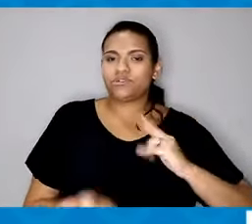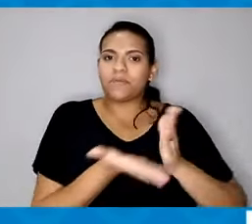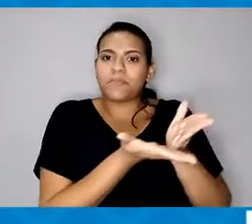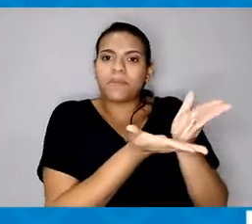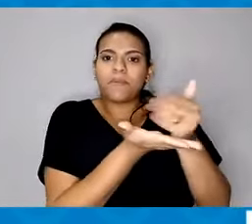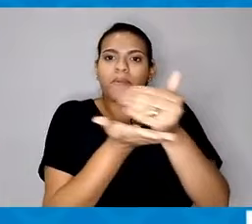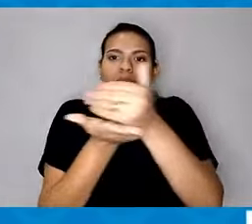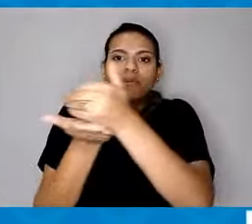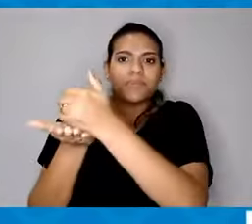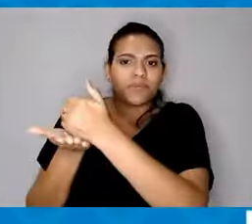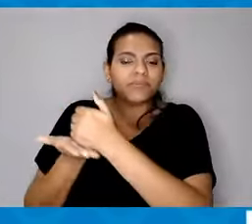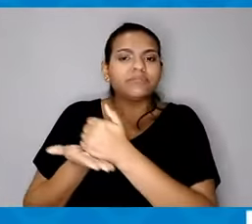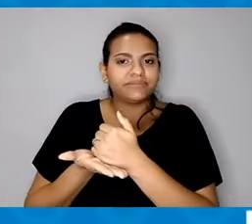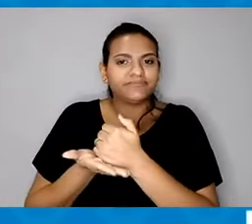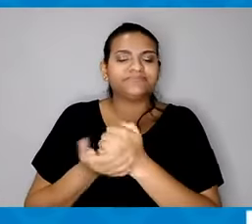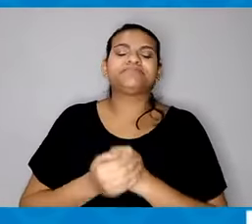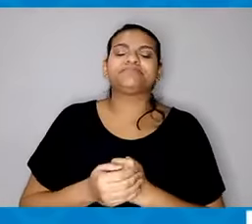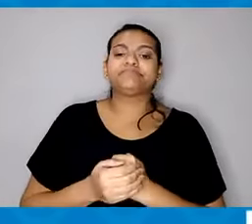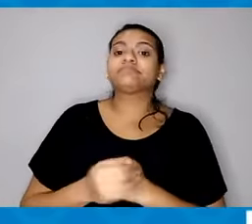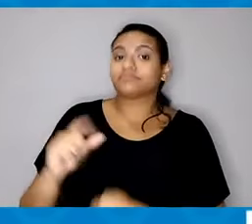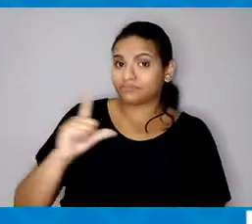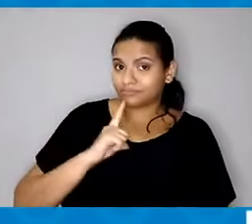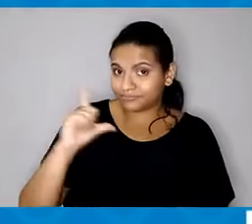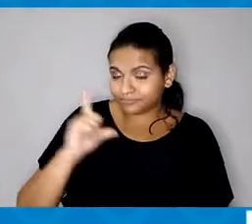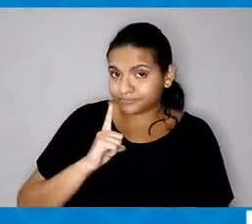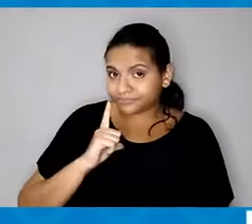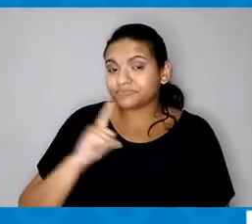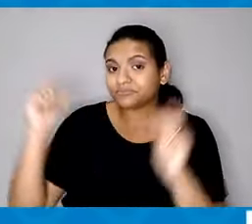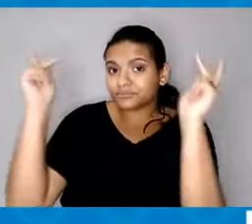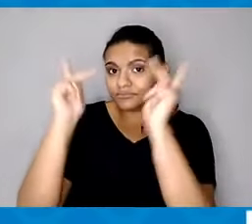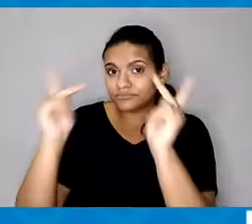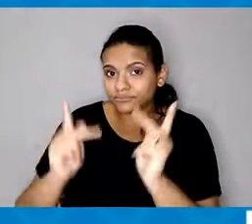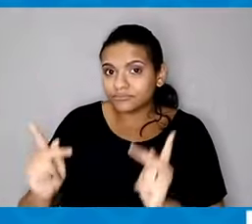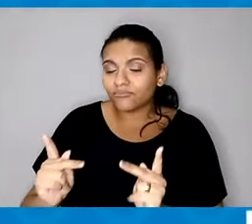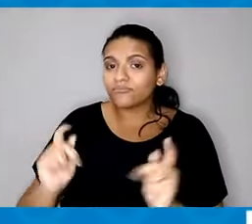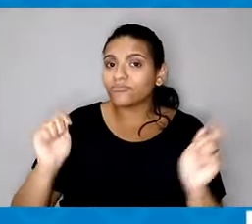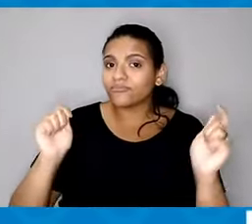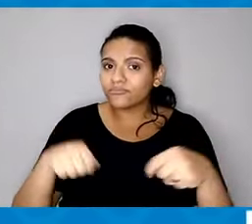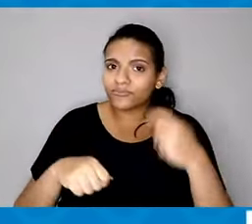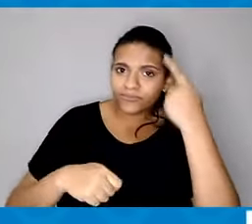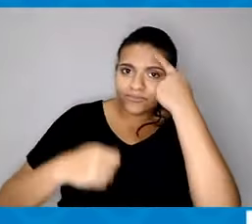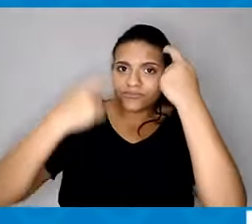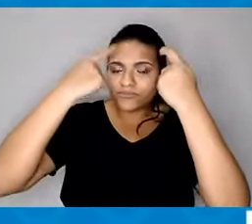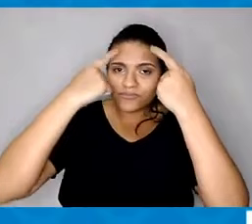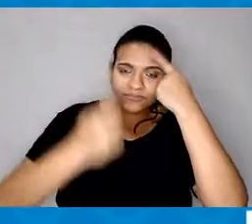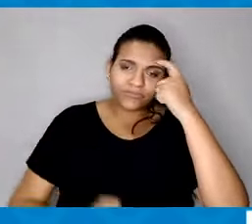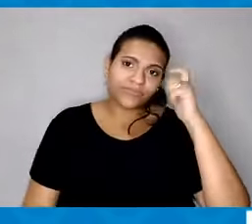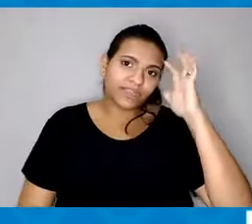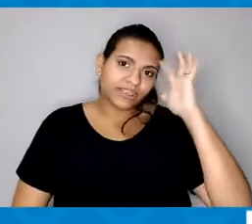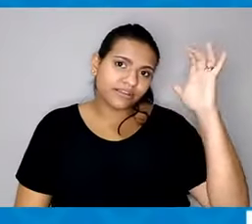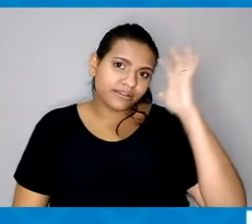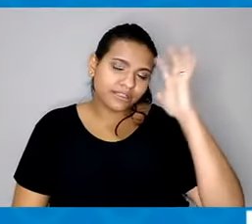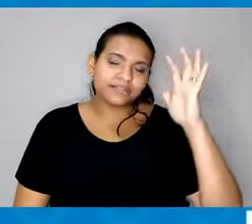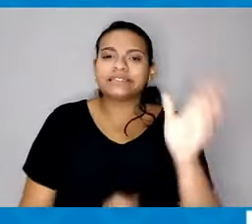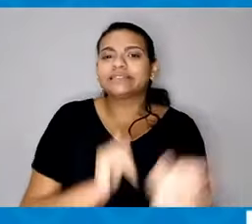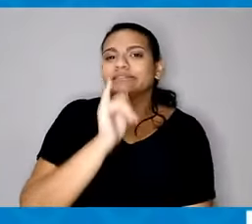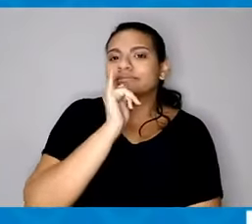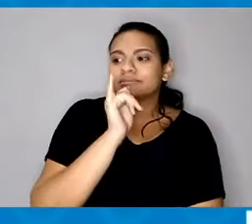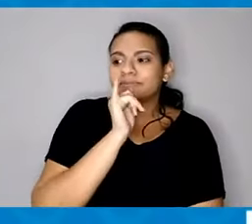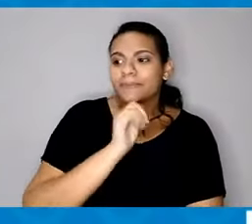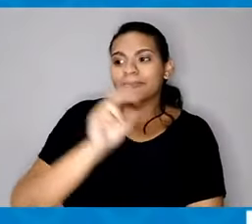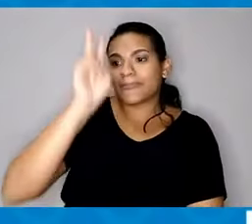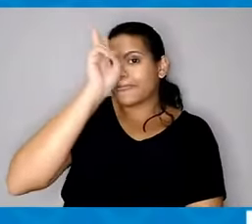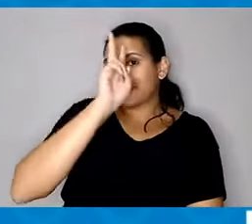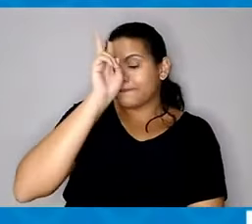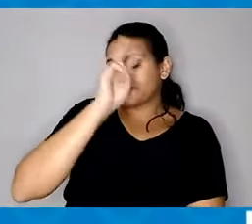algoritmos computacionais, eles dão materialidade à imaginação. Eu posso criar um ambiente, por exemplo, de contação de histórias